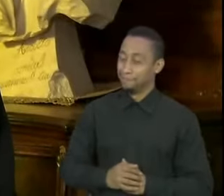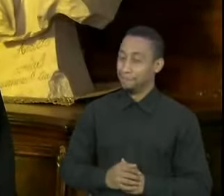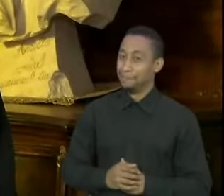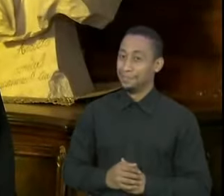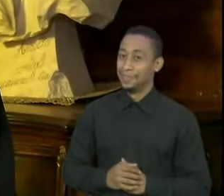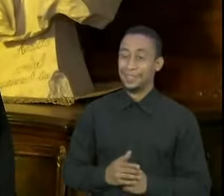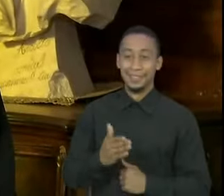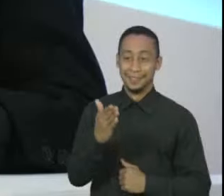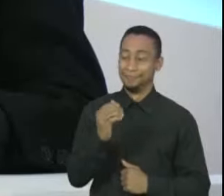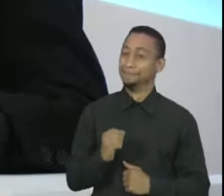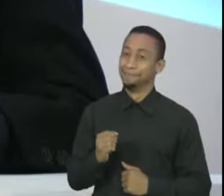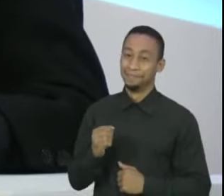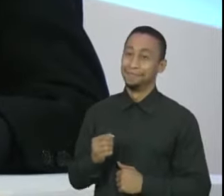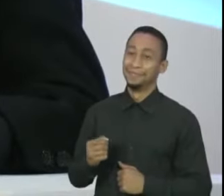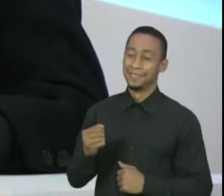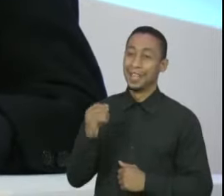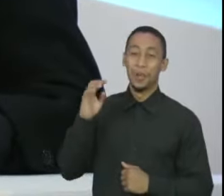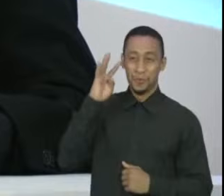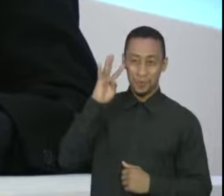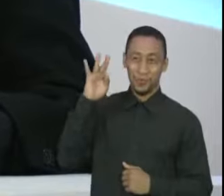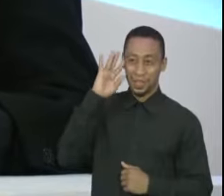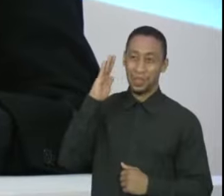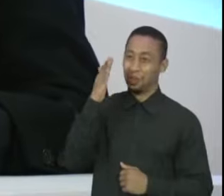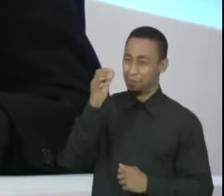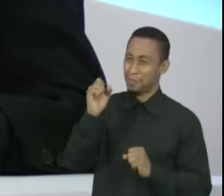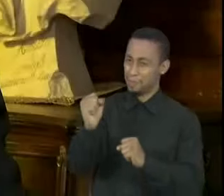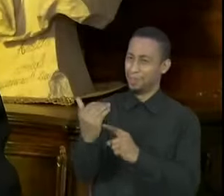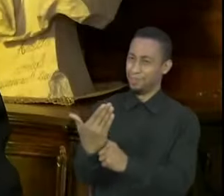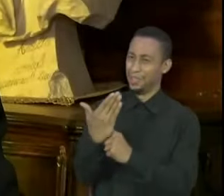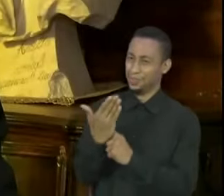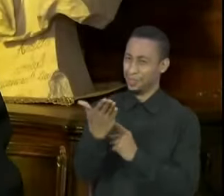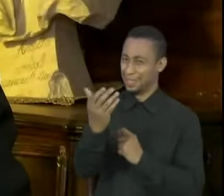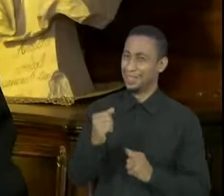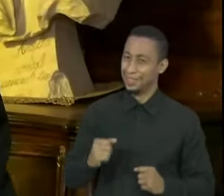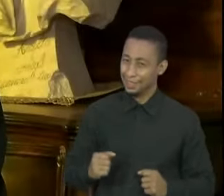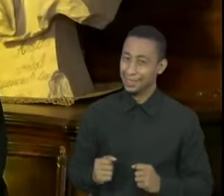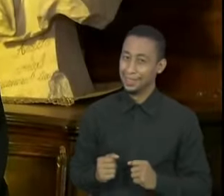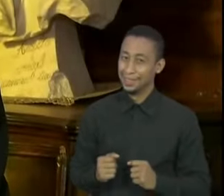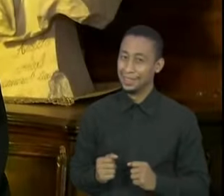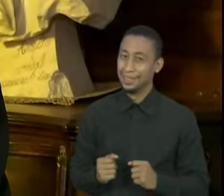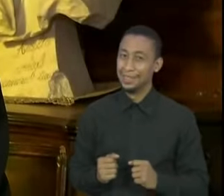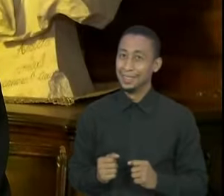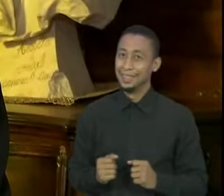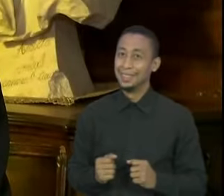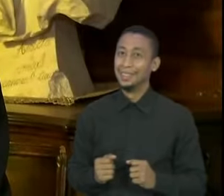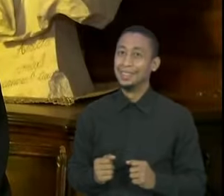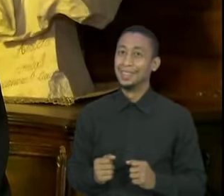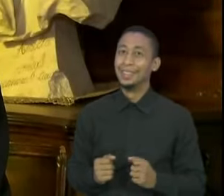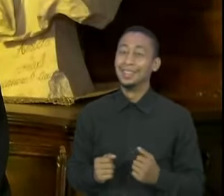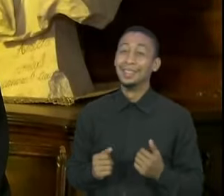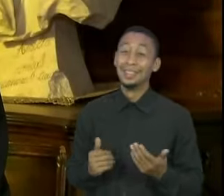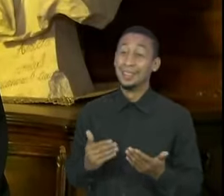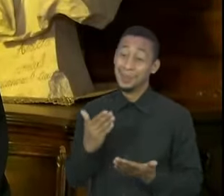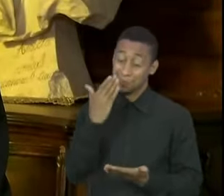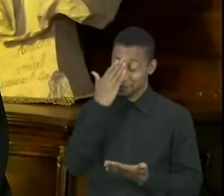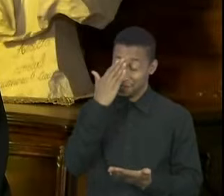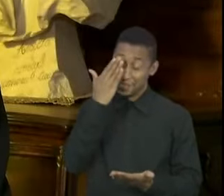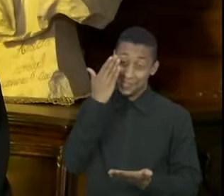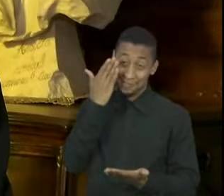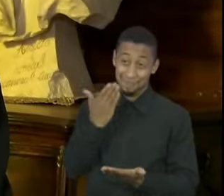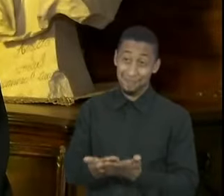você é filósofo pode me ajudar mas é um E aí eu acredito